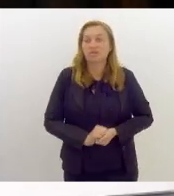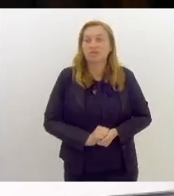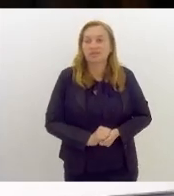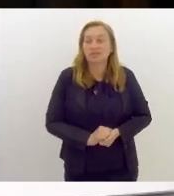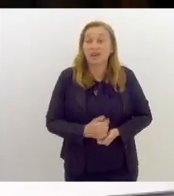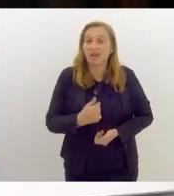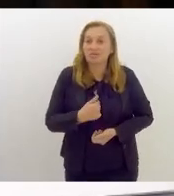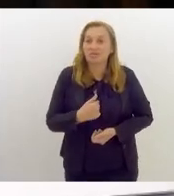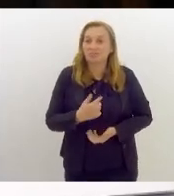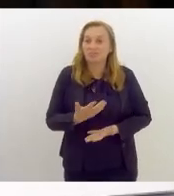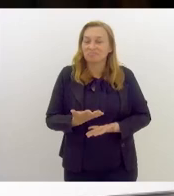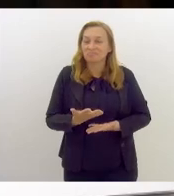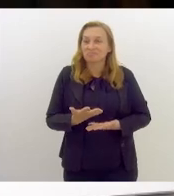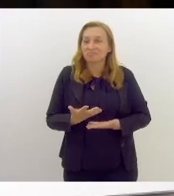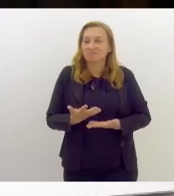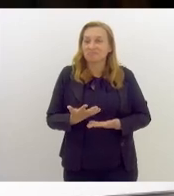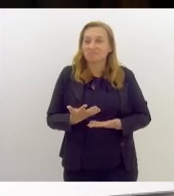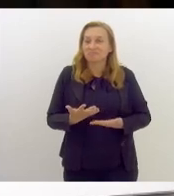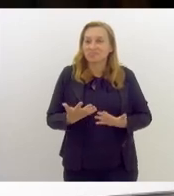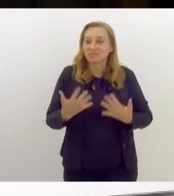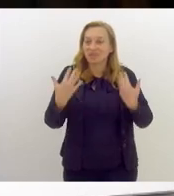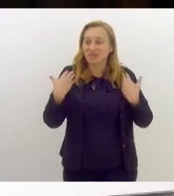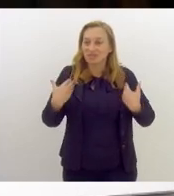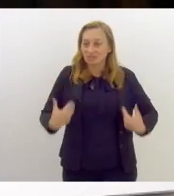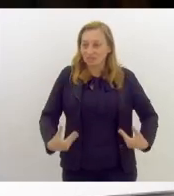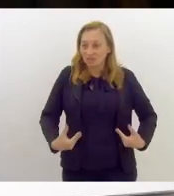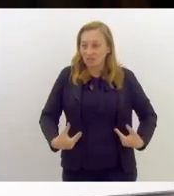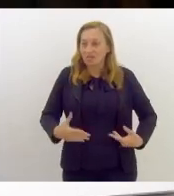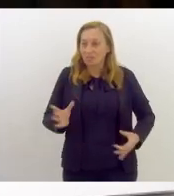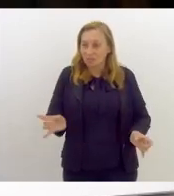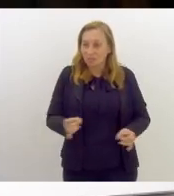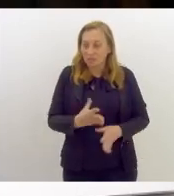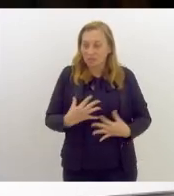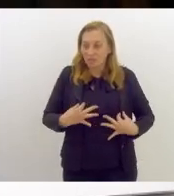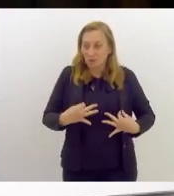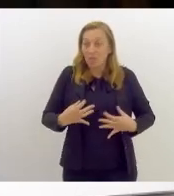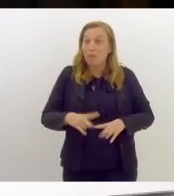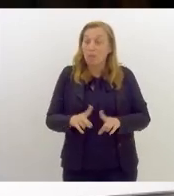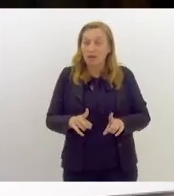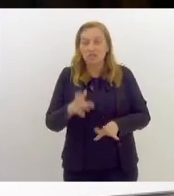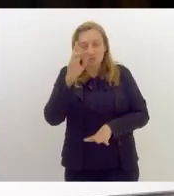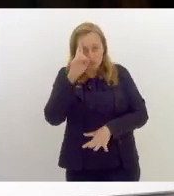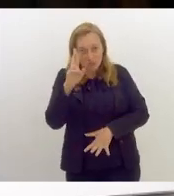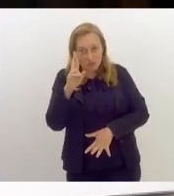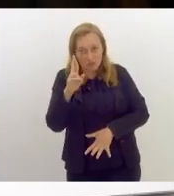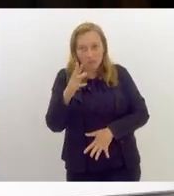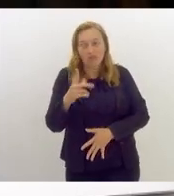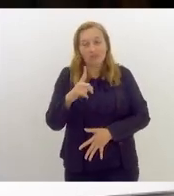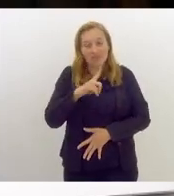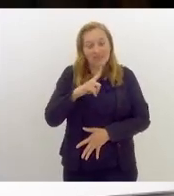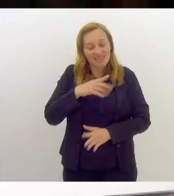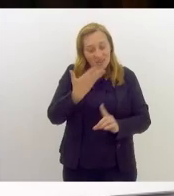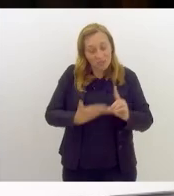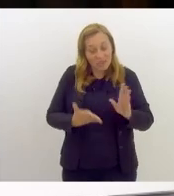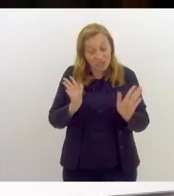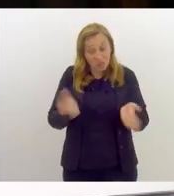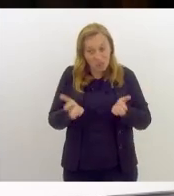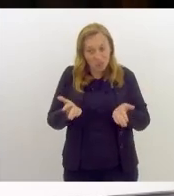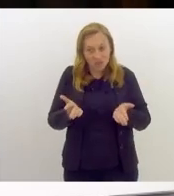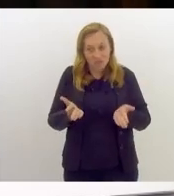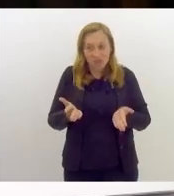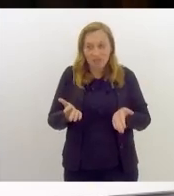paramentado aqui no Paraná não é vestido a caráter né mas quando sou que teria essa homenagem